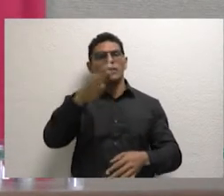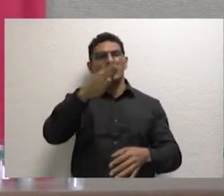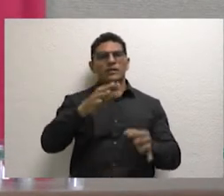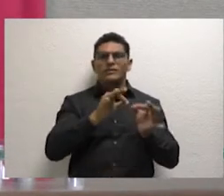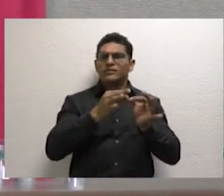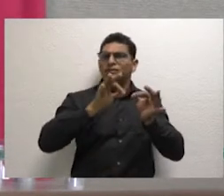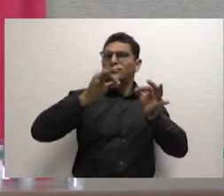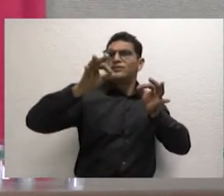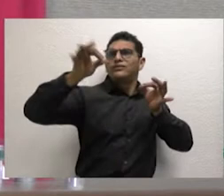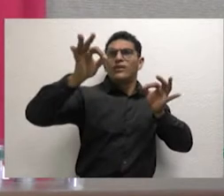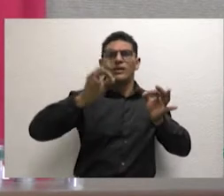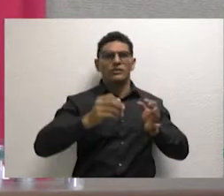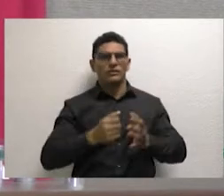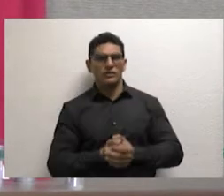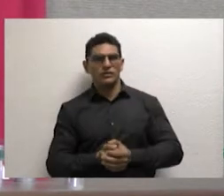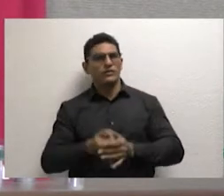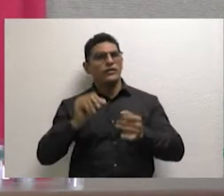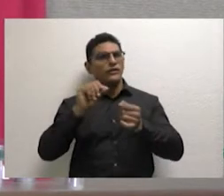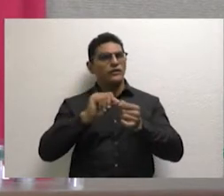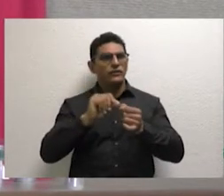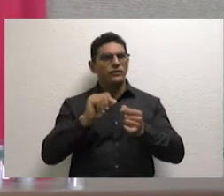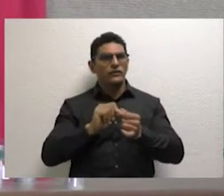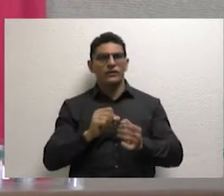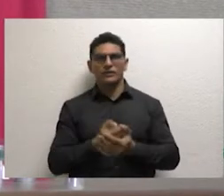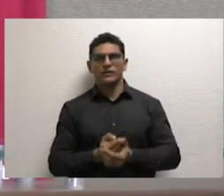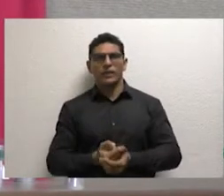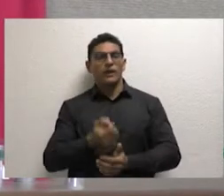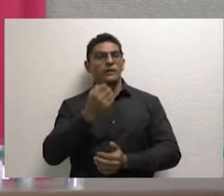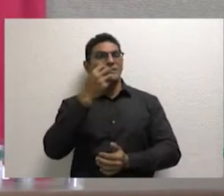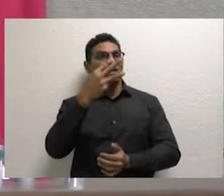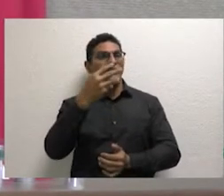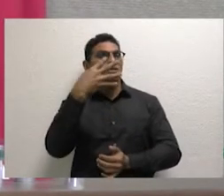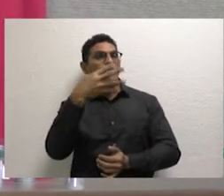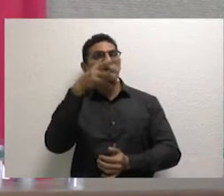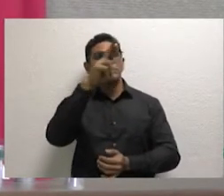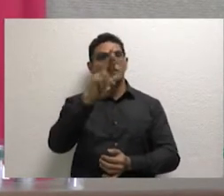muito maior daqui, é vendido a R$,00, R$,00.